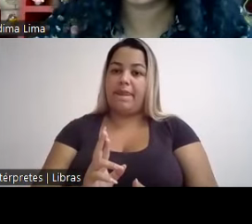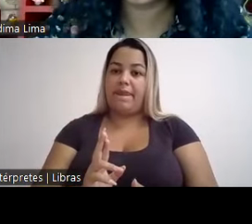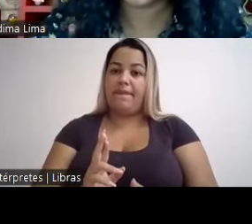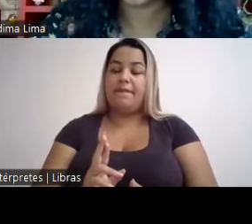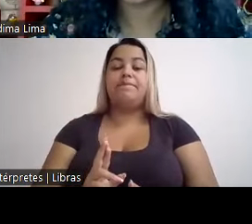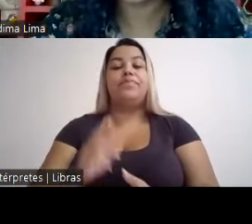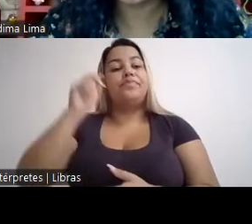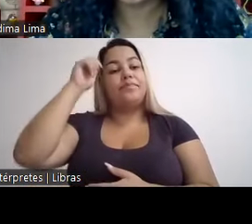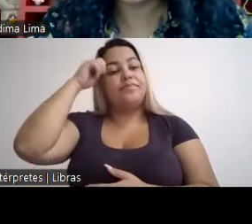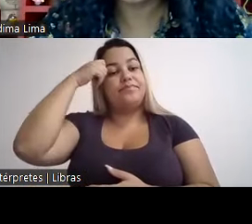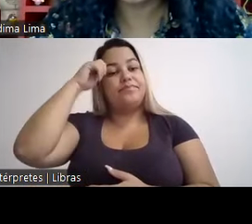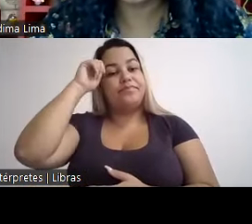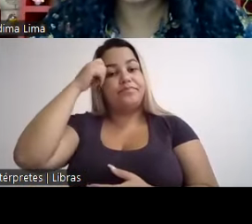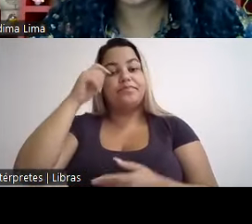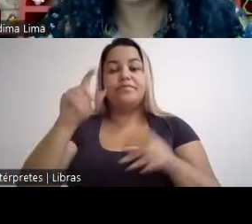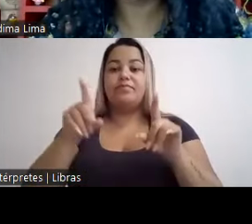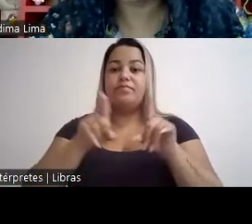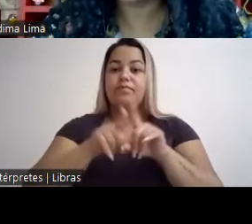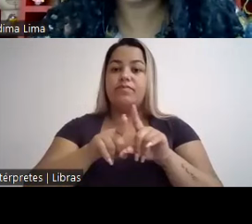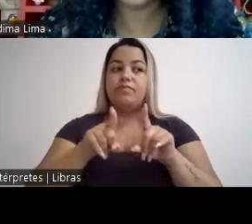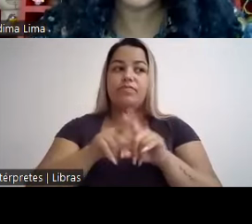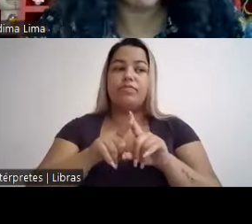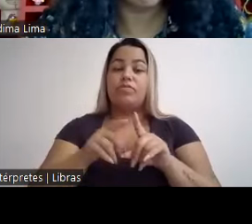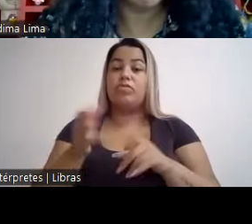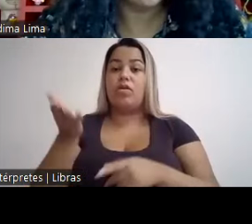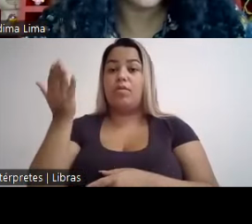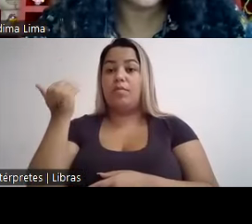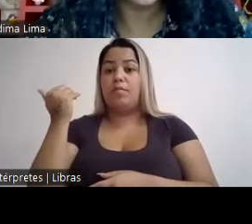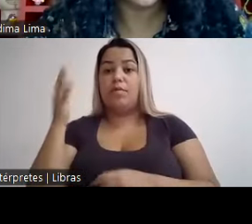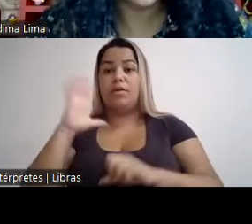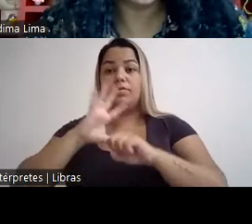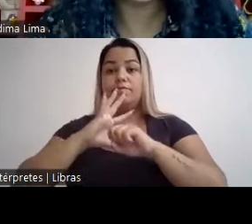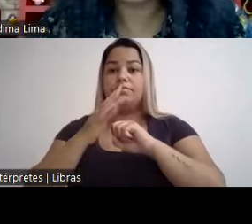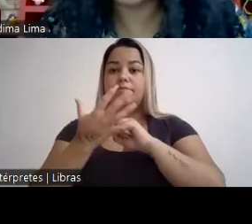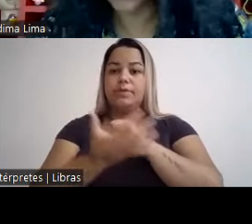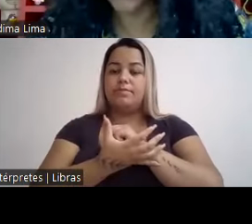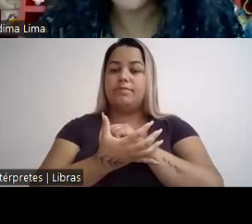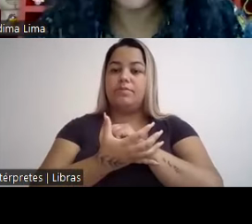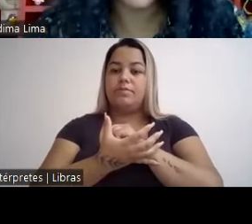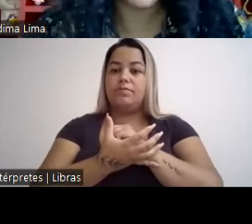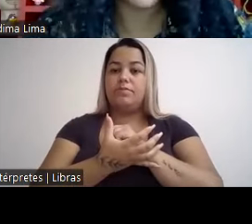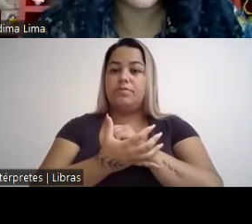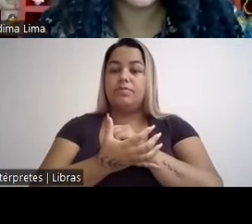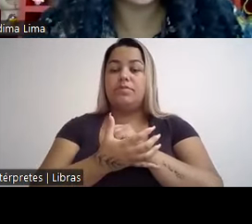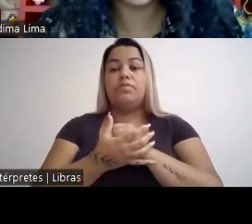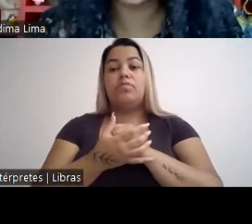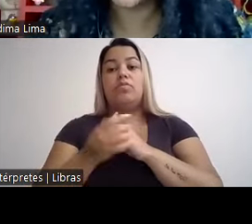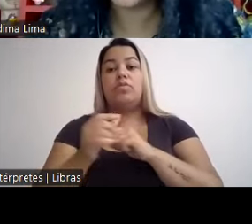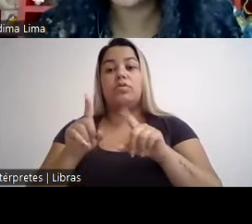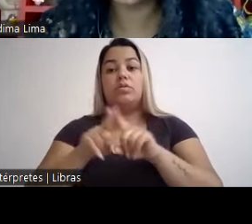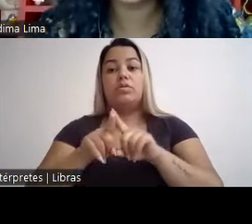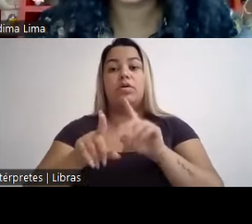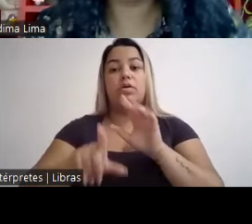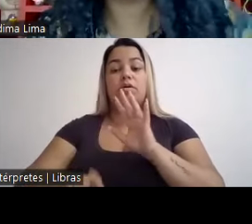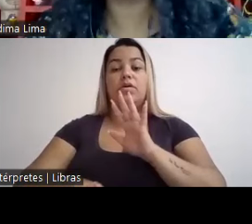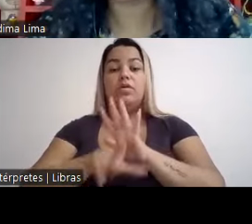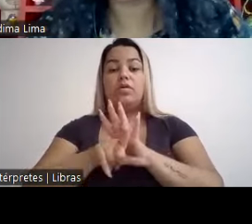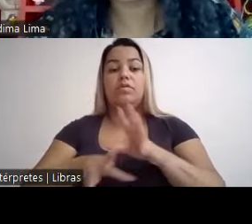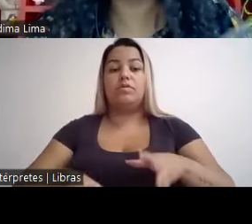negros das artes. Na época da pandemia, eu, com o recurso da Lei Aldir Blanc, que